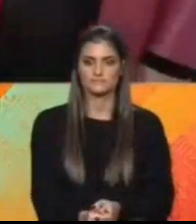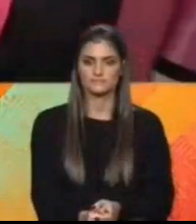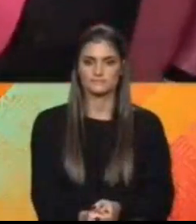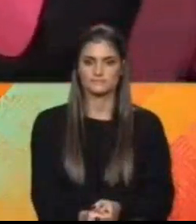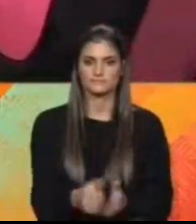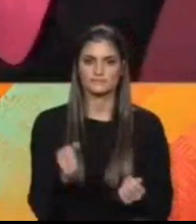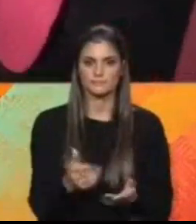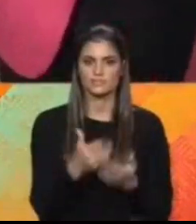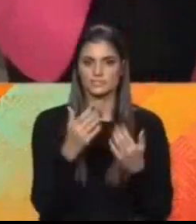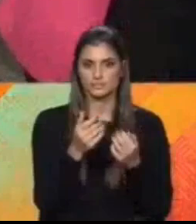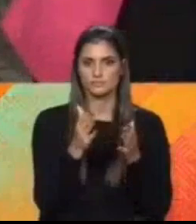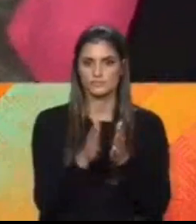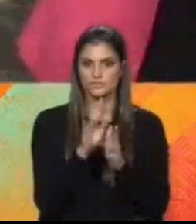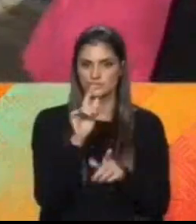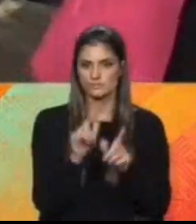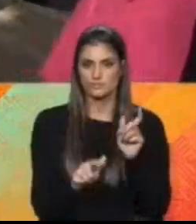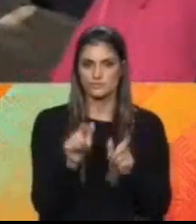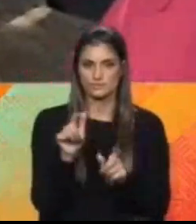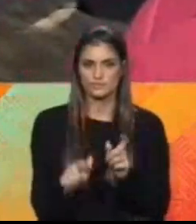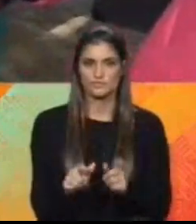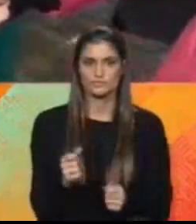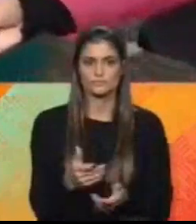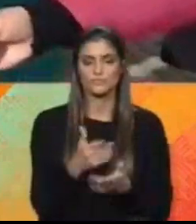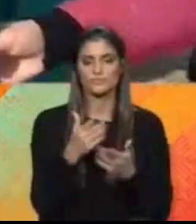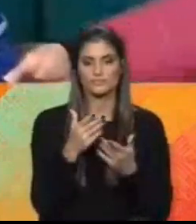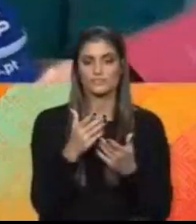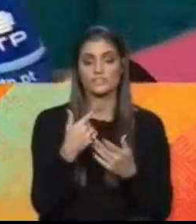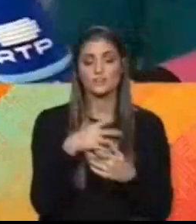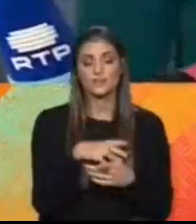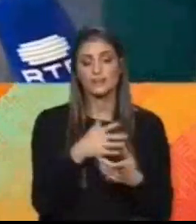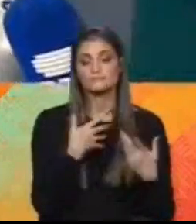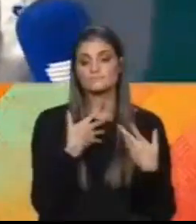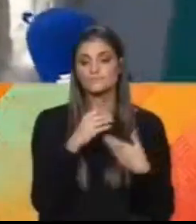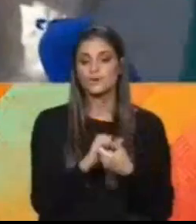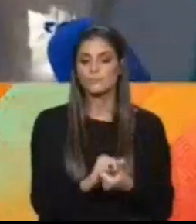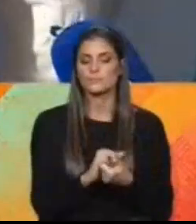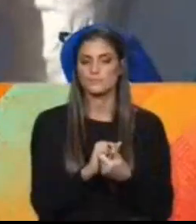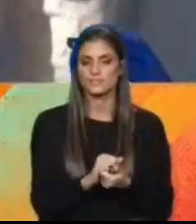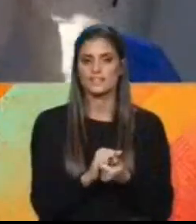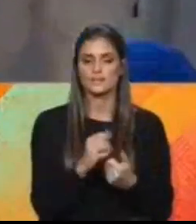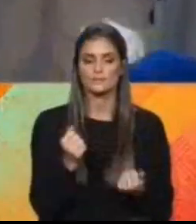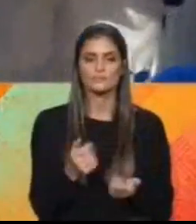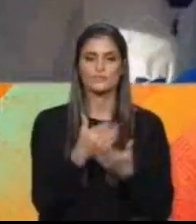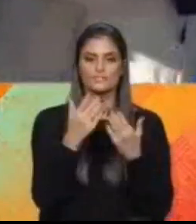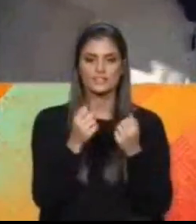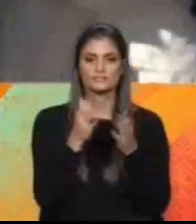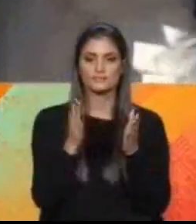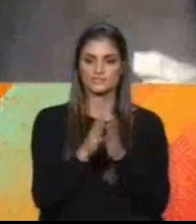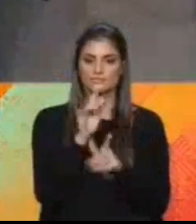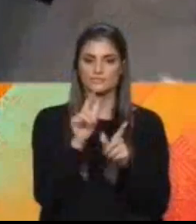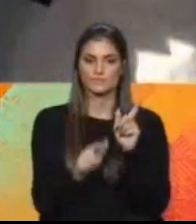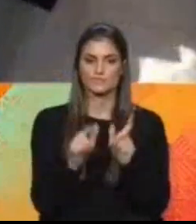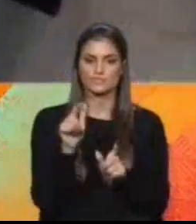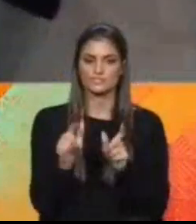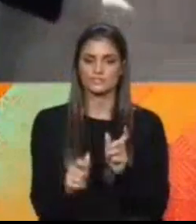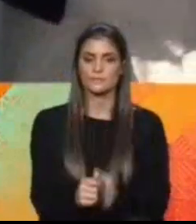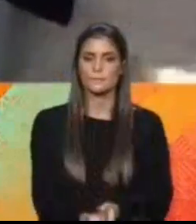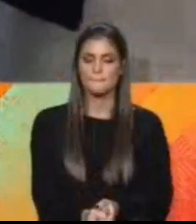Bom dia a toda a gente, para vos cumprimentar. Bom dia a toda a